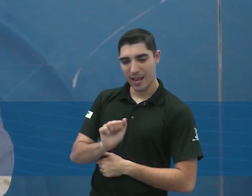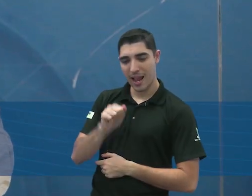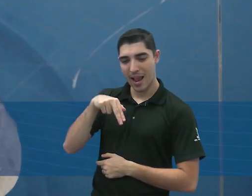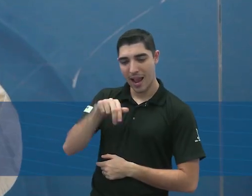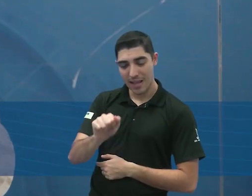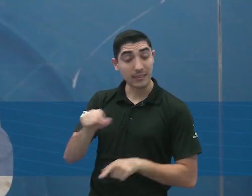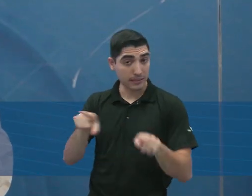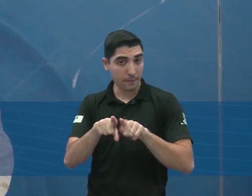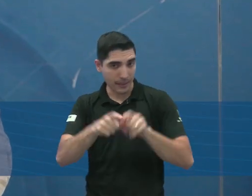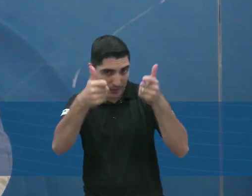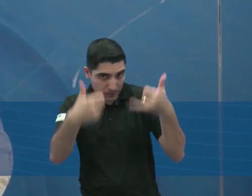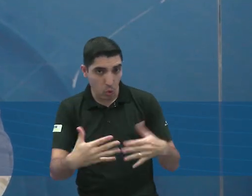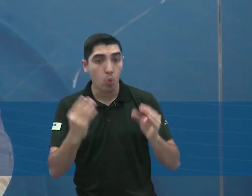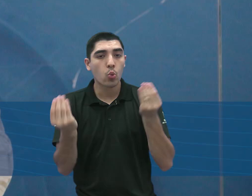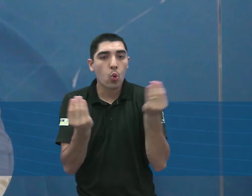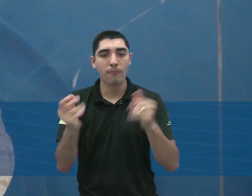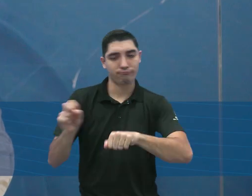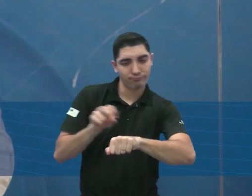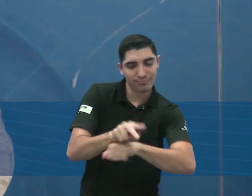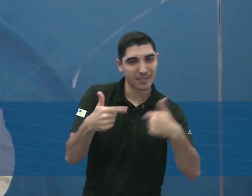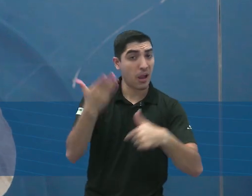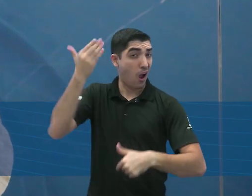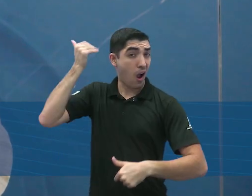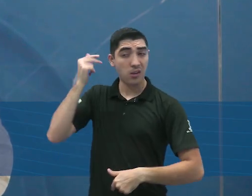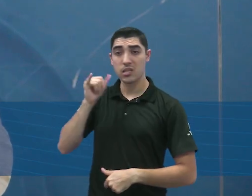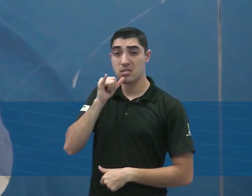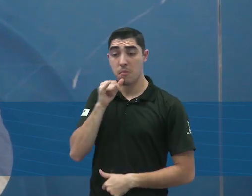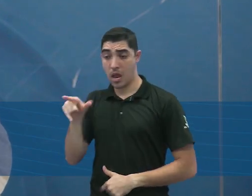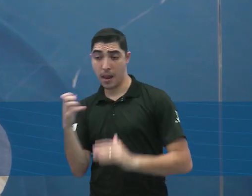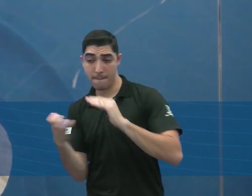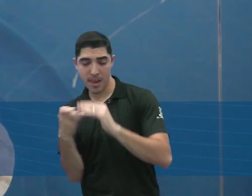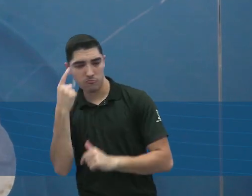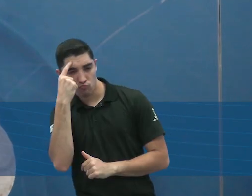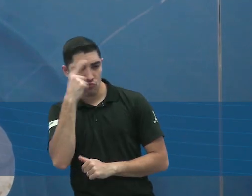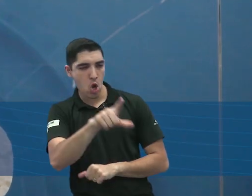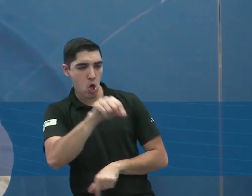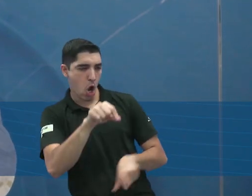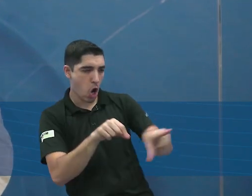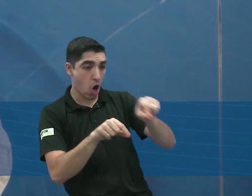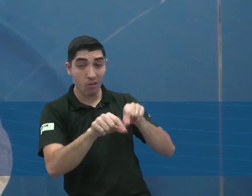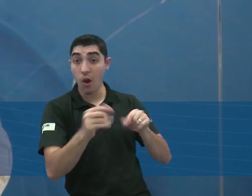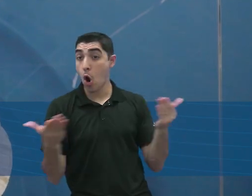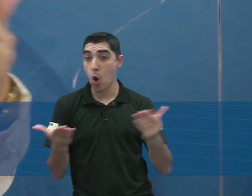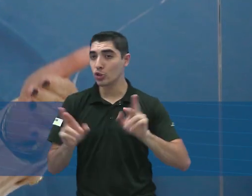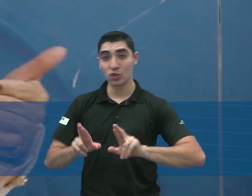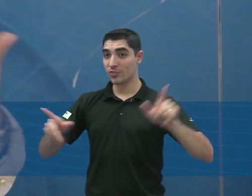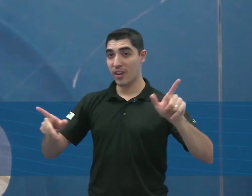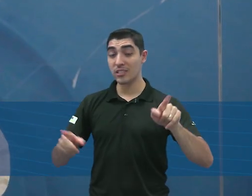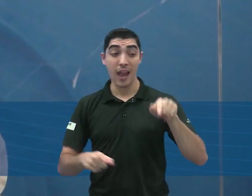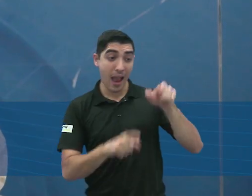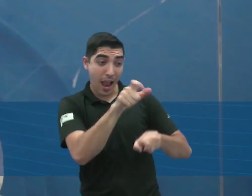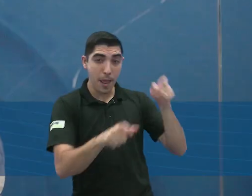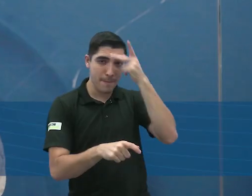sobre inserção de trabalho. Antes era muito assim, a empresa escolhia quem ia entrar, né? E hoje é